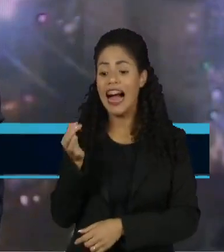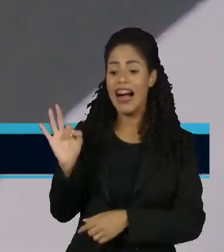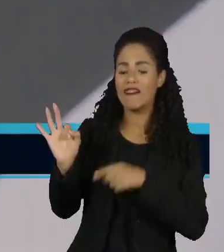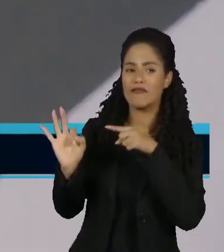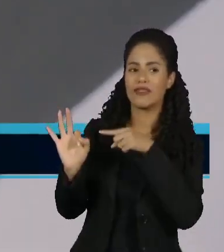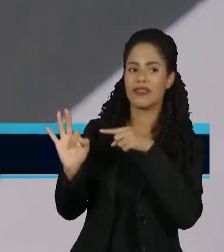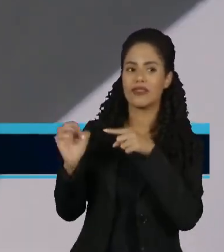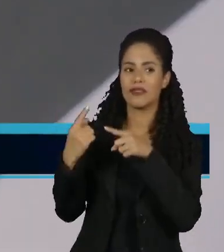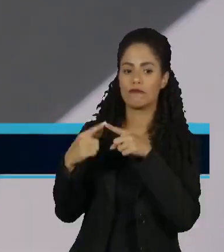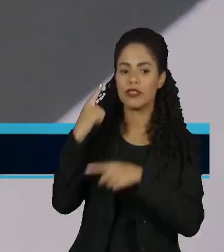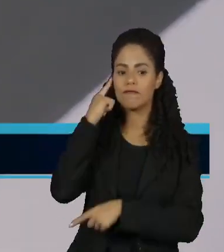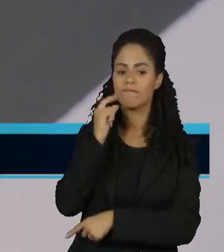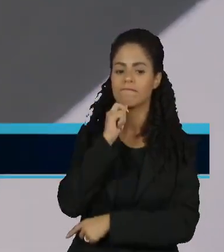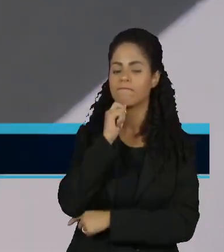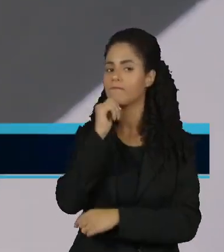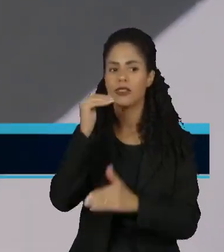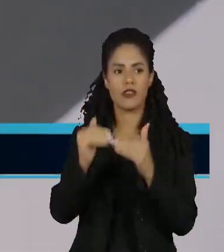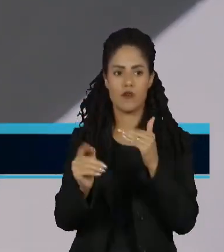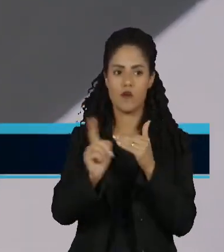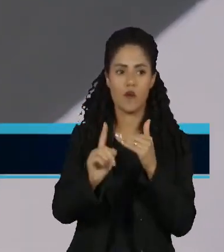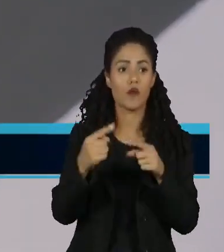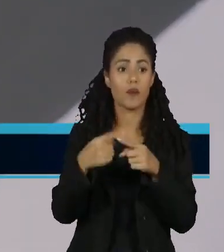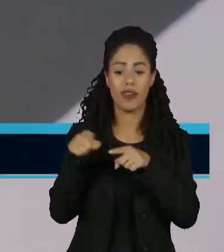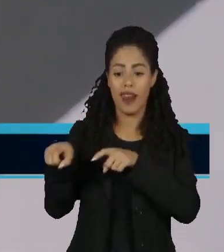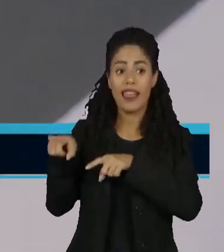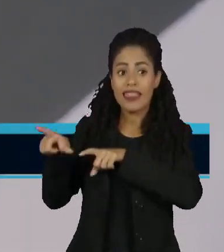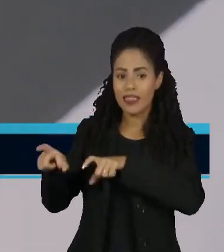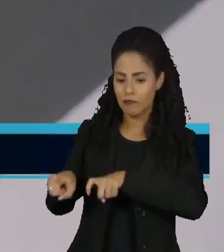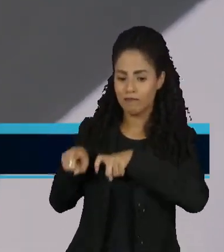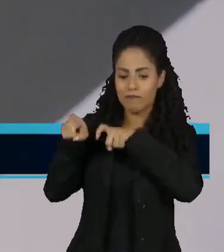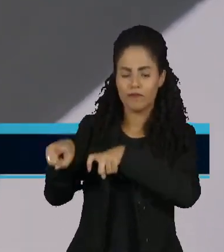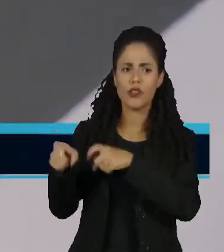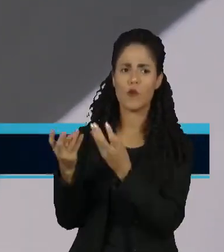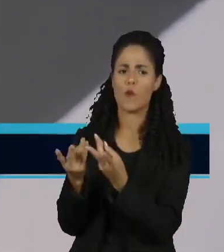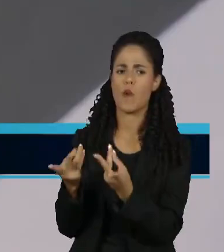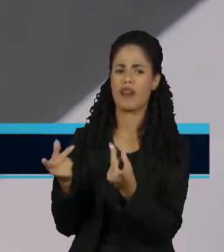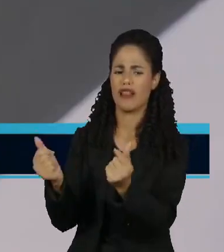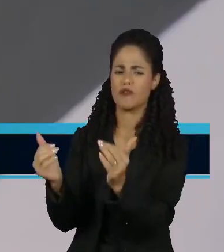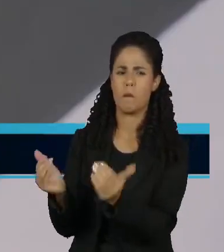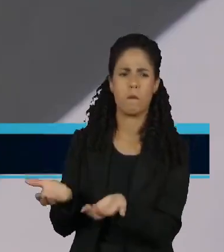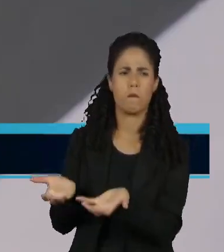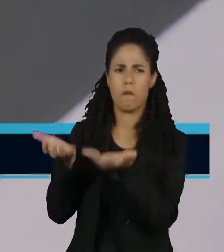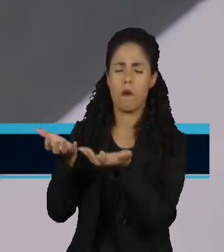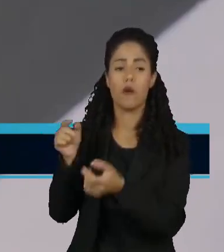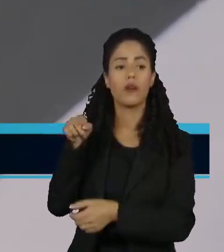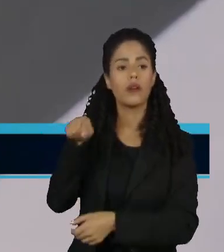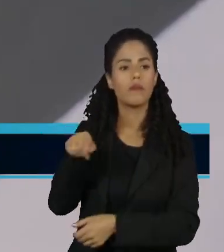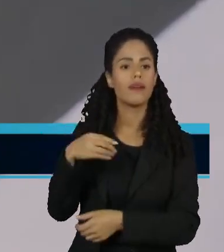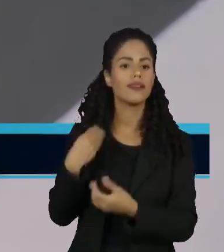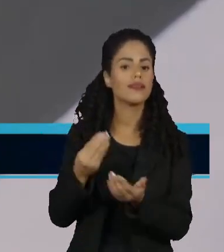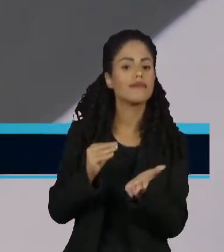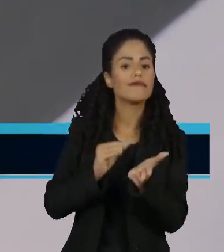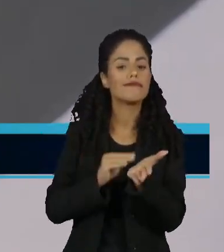tem uma agricultura de muita qualidade, mas não tem escala. Então,